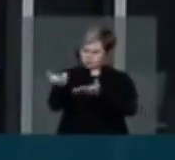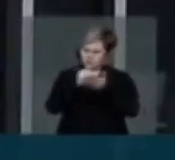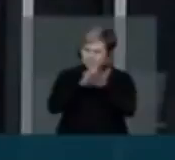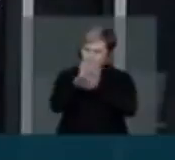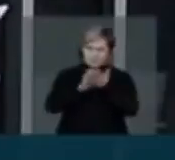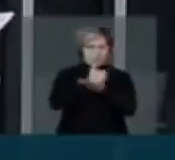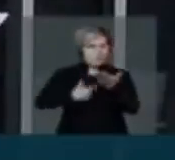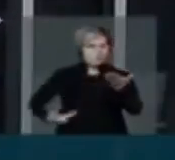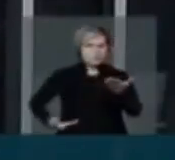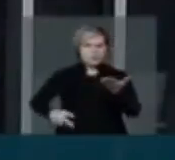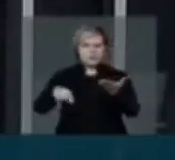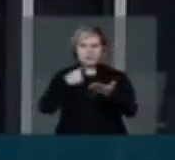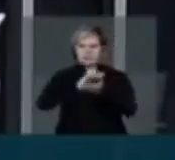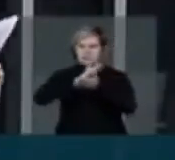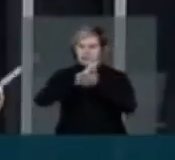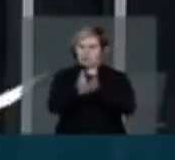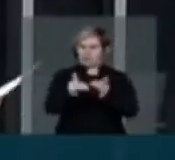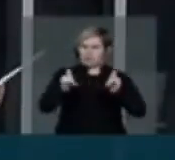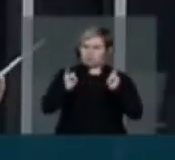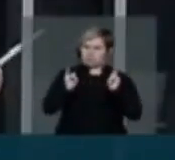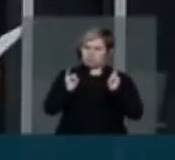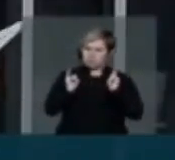governo. Não somos parasitas, como ele disse.